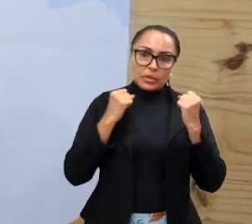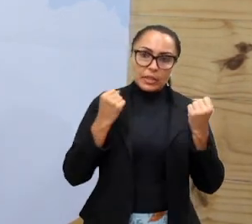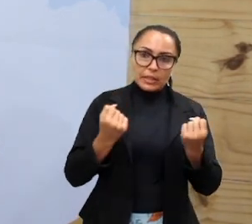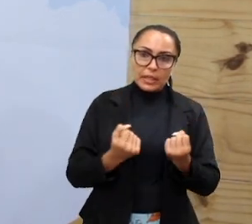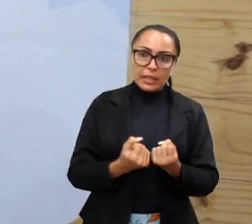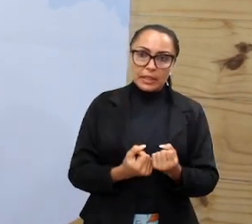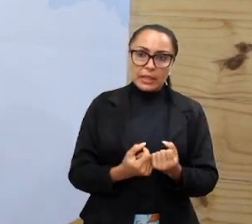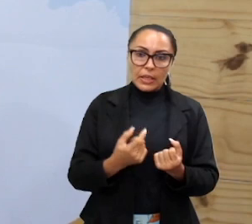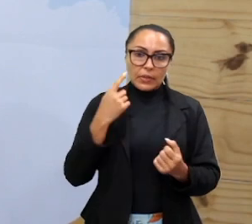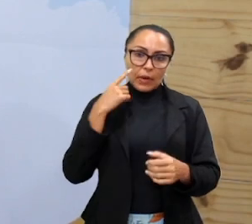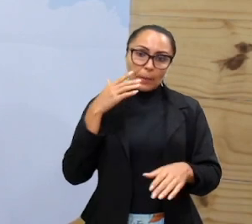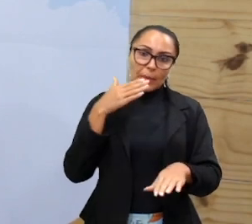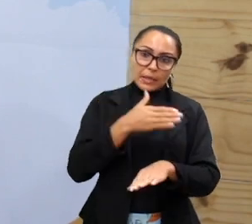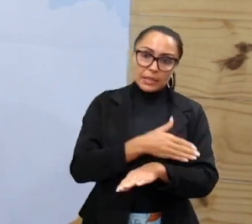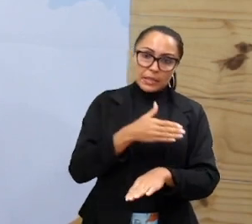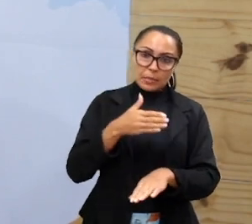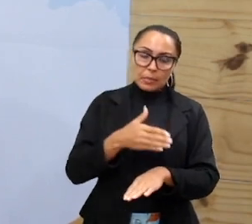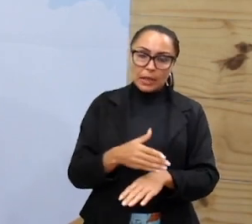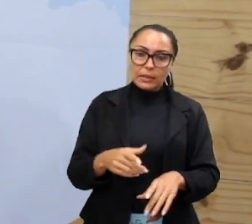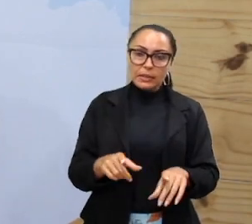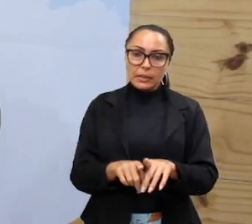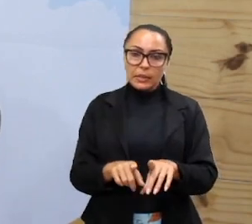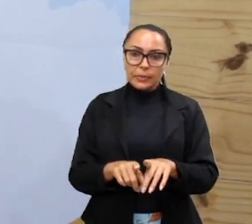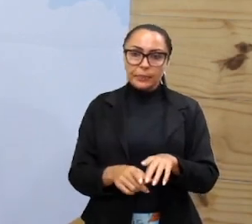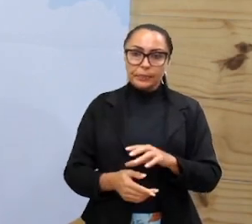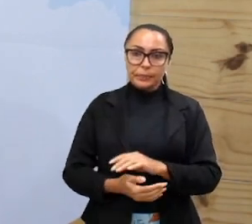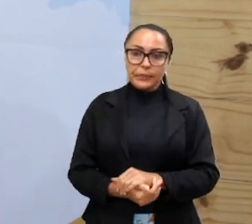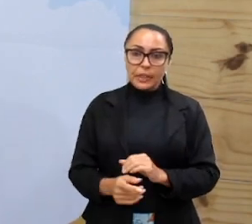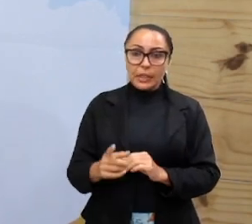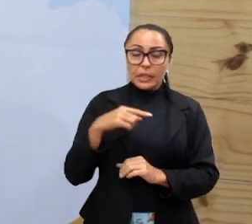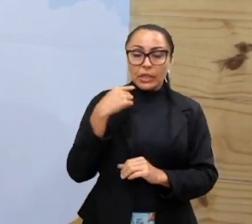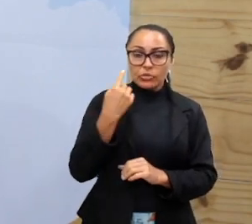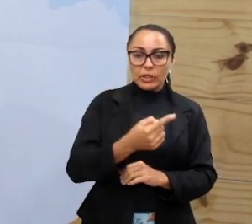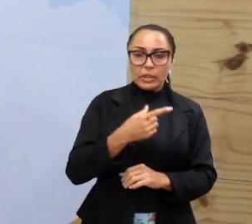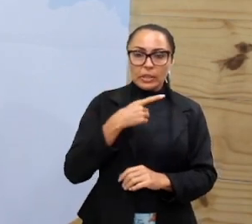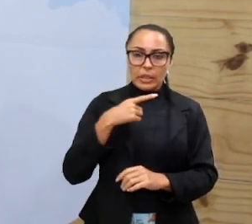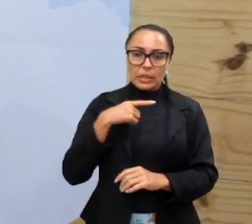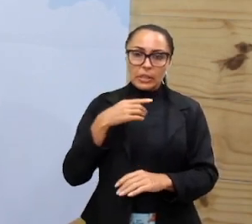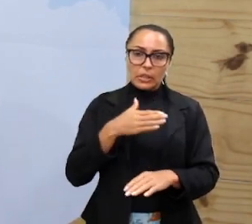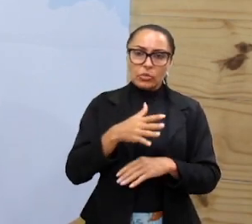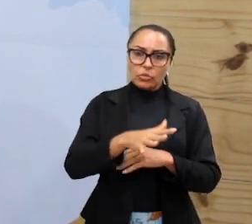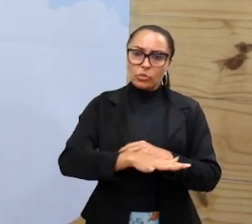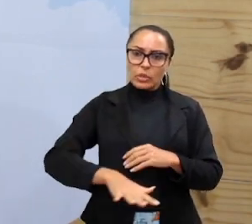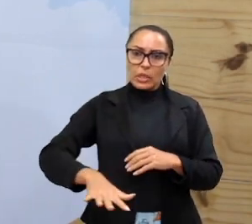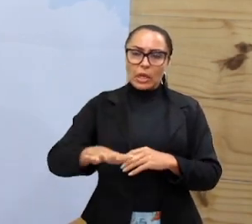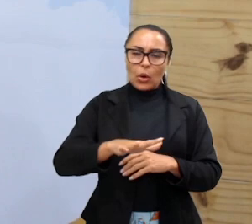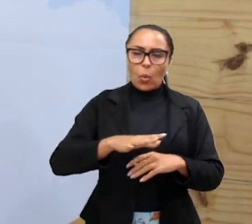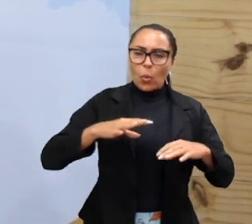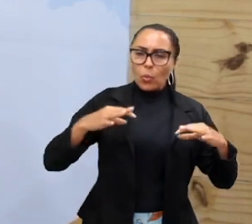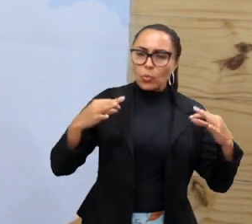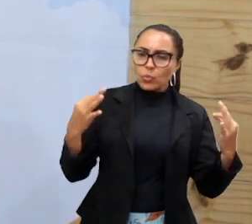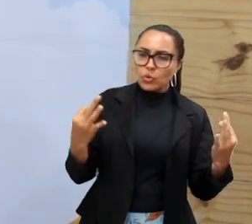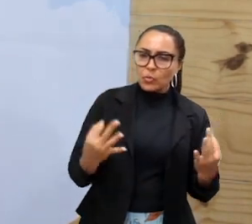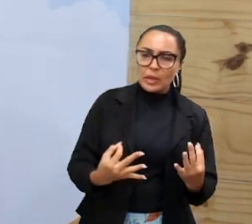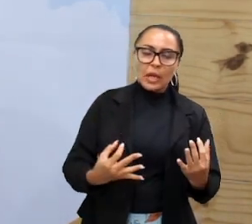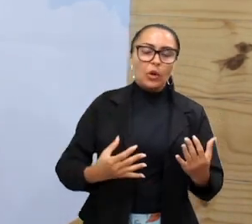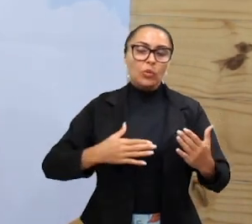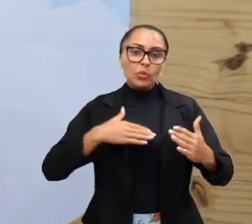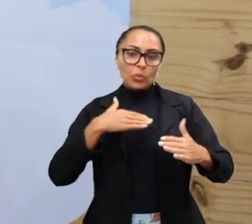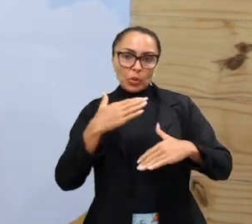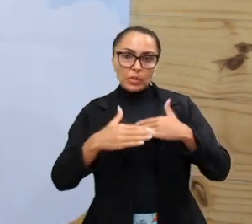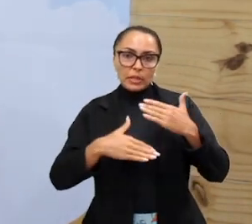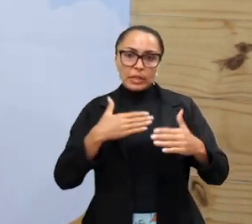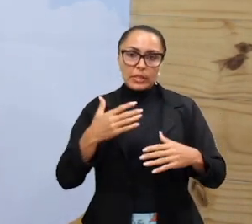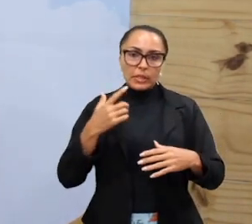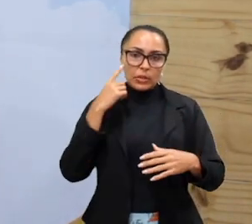fazer parte de todo esse universo, né? Então, a gente tem, dentro desse cenário, o espetáculo que prossegue como visão